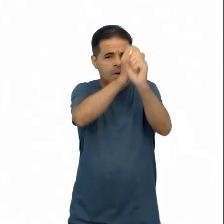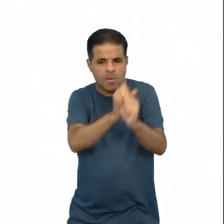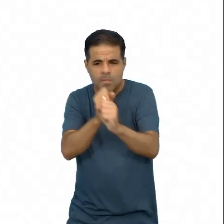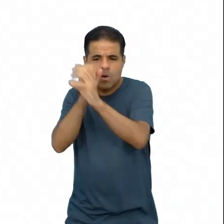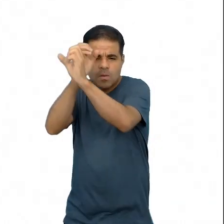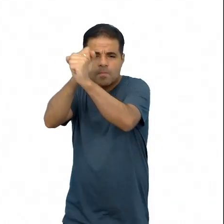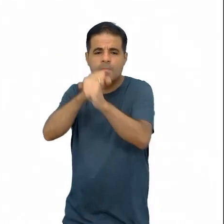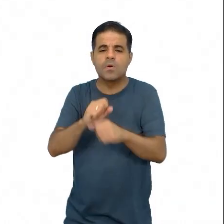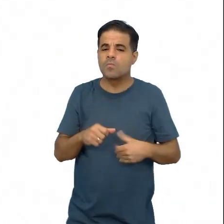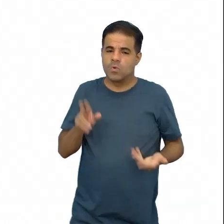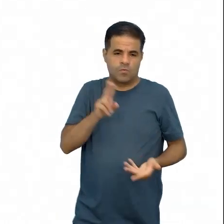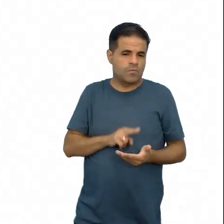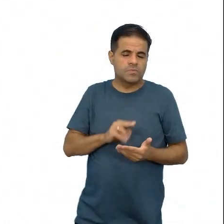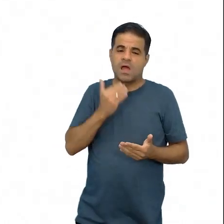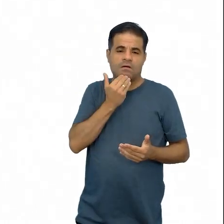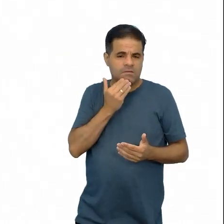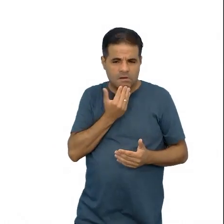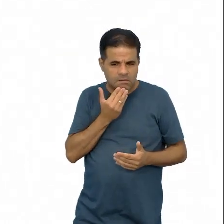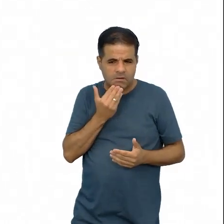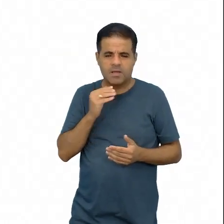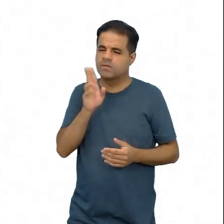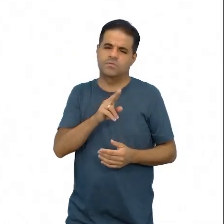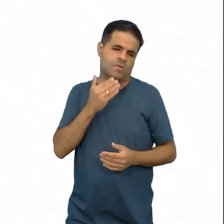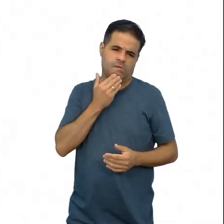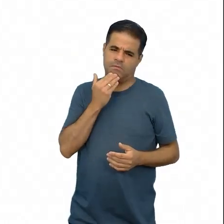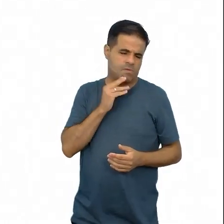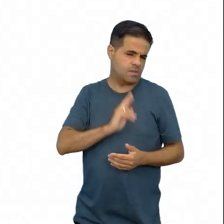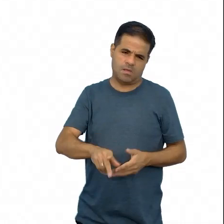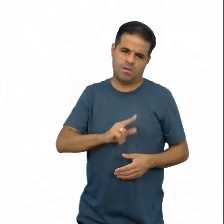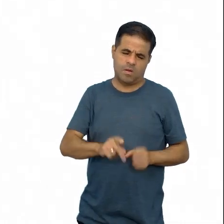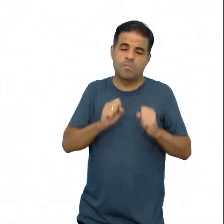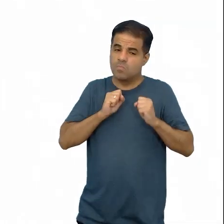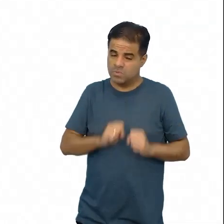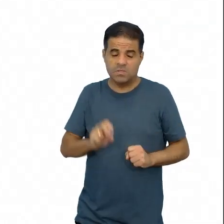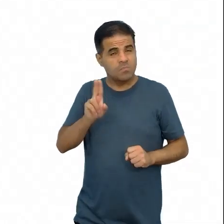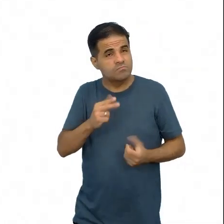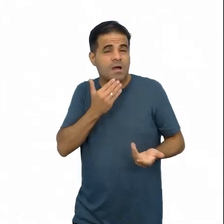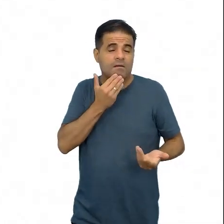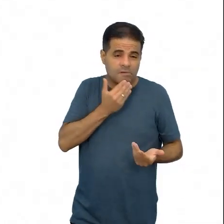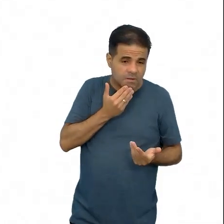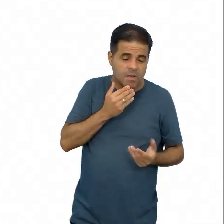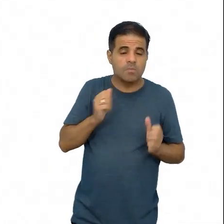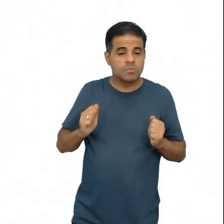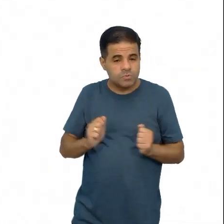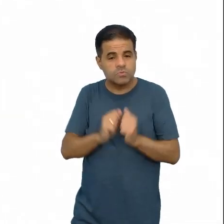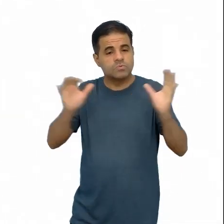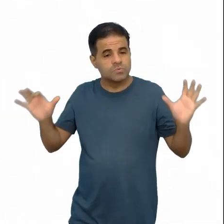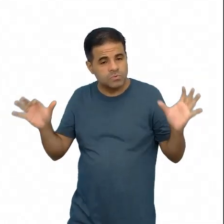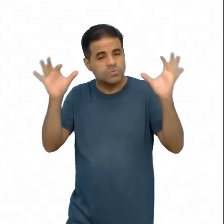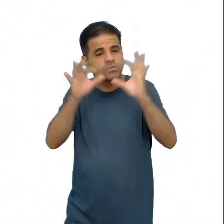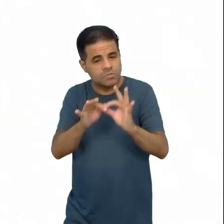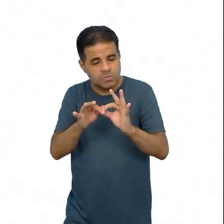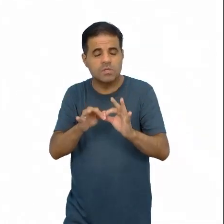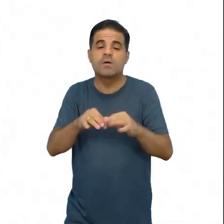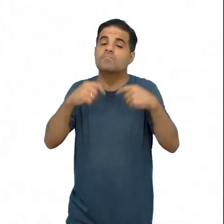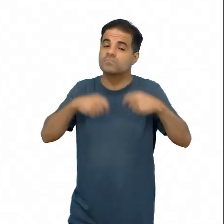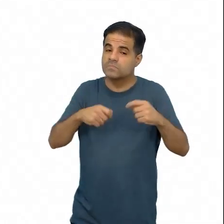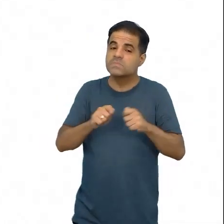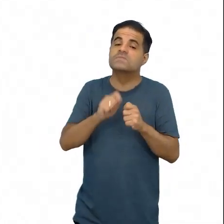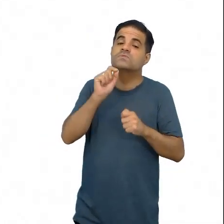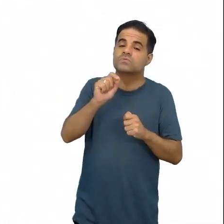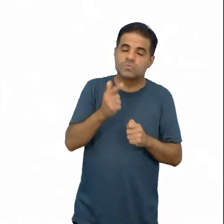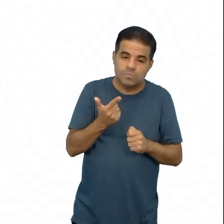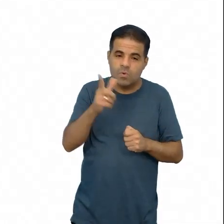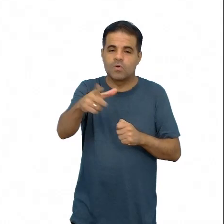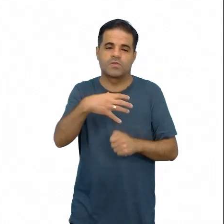eu não vou utilizar polígono irregular ali para a gente poder trabalhar. Posso até usar os polígonos irregulares para juntar uma coisa a outra, mas aí eu vou ter que fazer o quê?